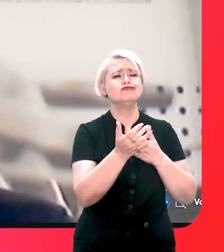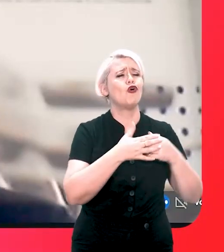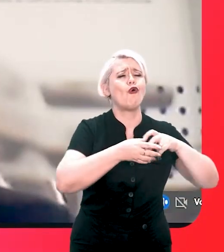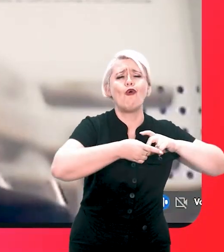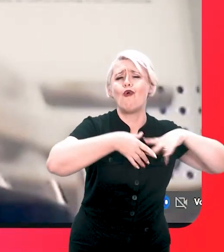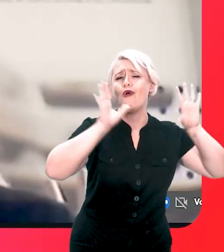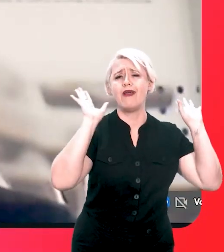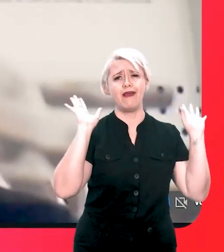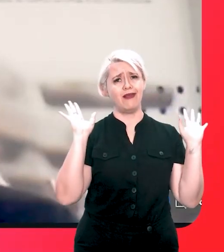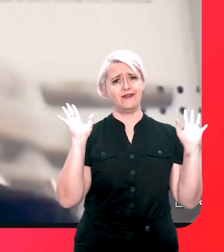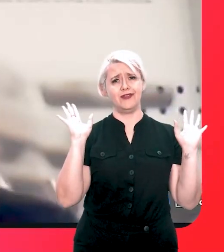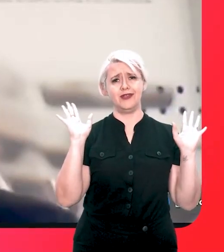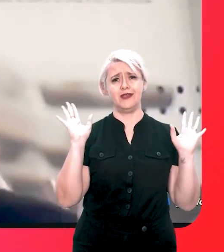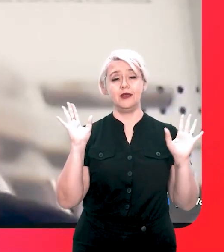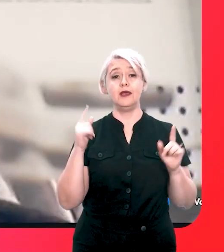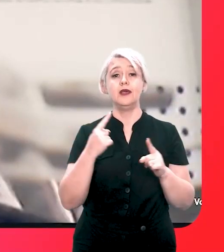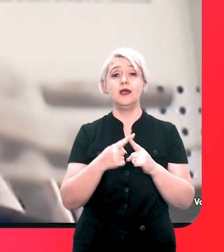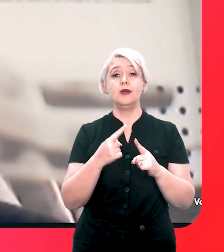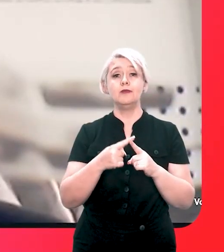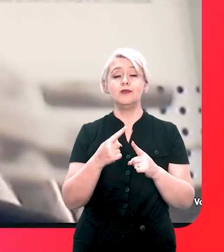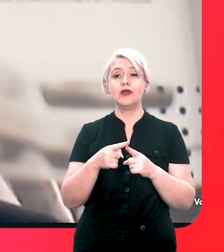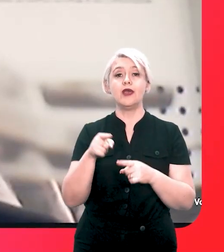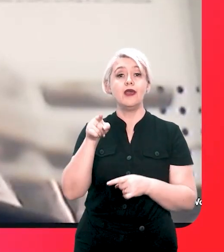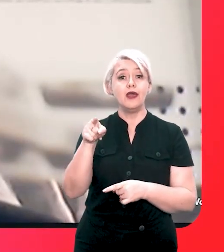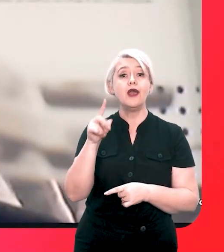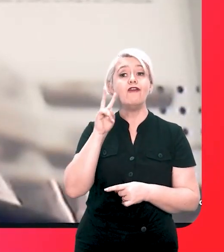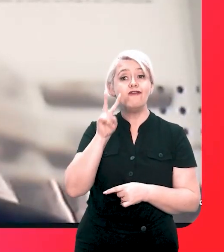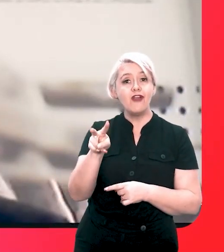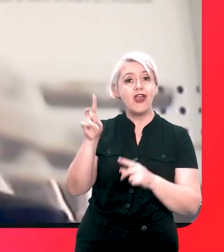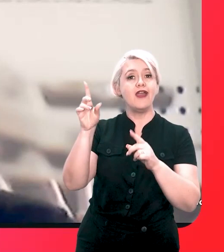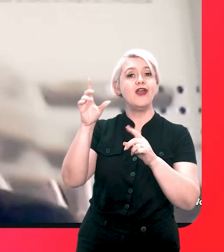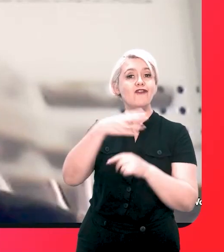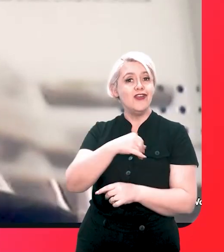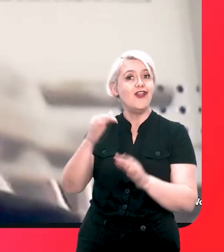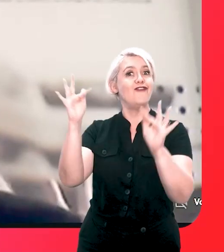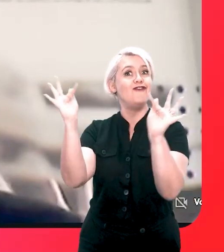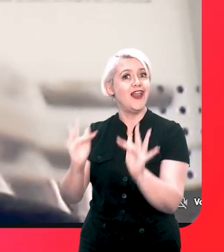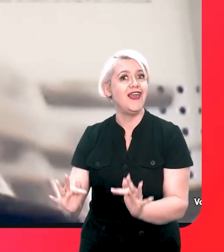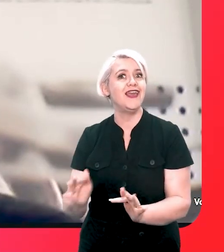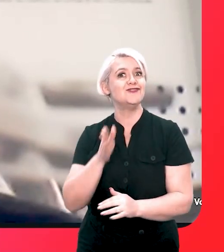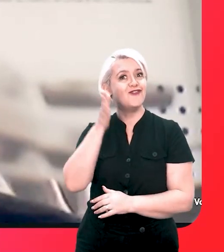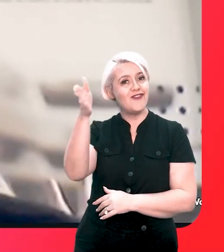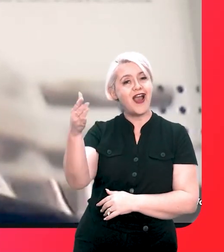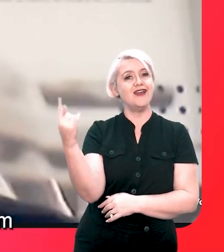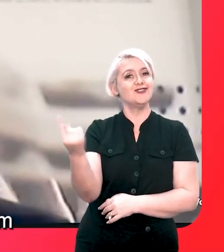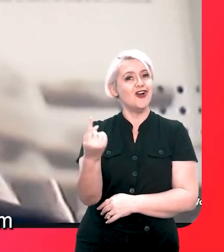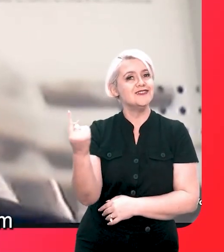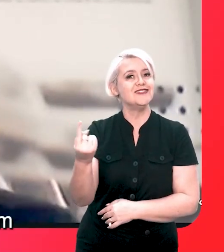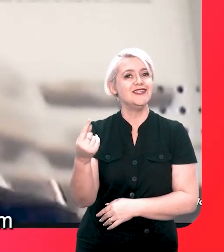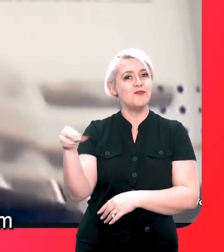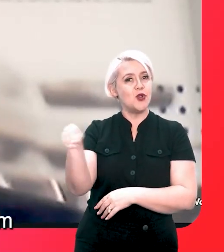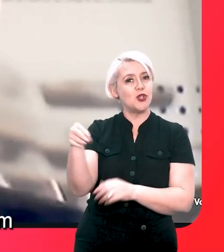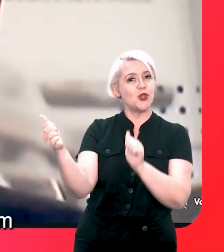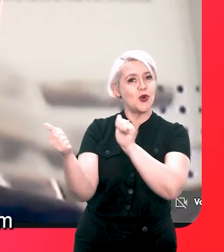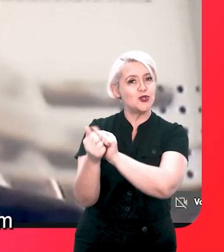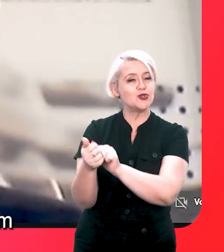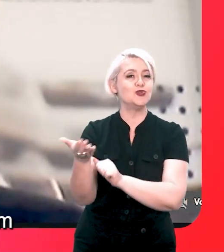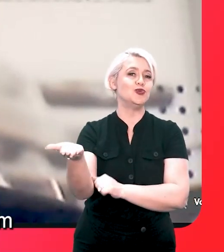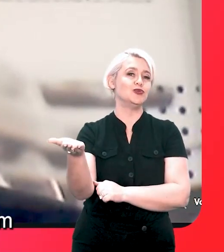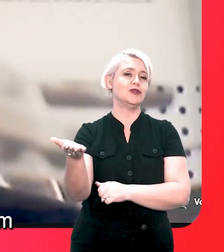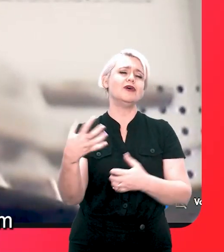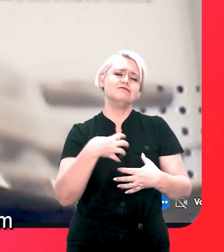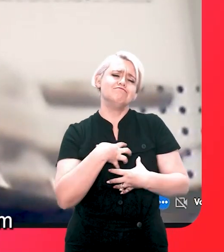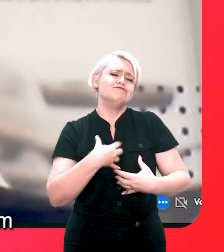for, né? Os filhos felizes de irem para aquele movimento, para aquele... Então, são coisas assim